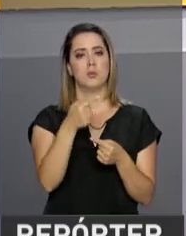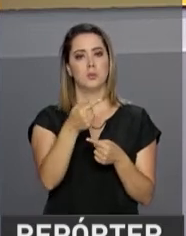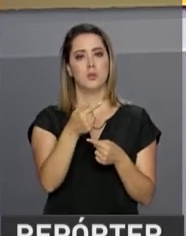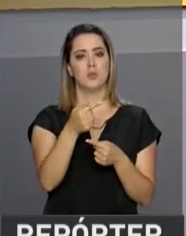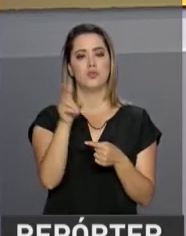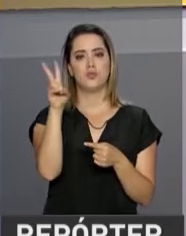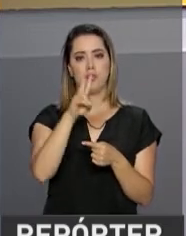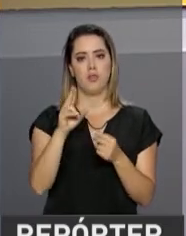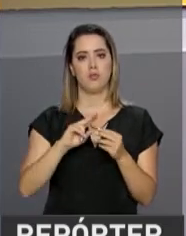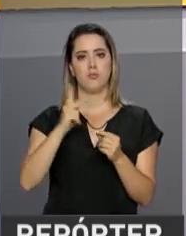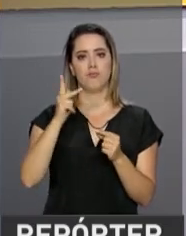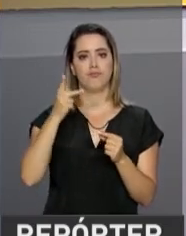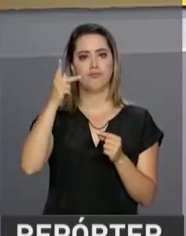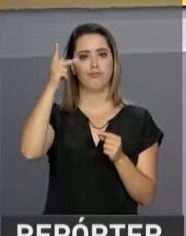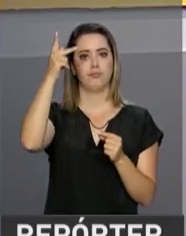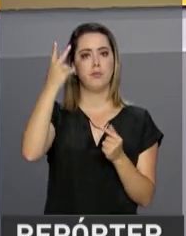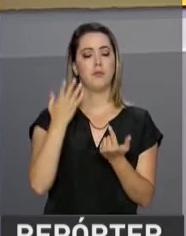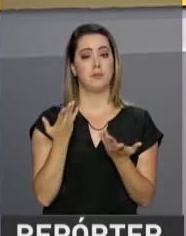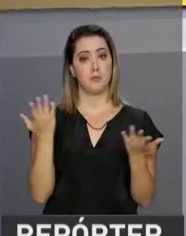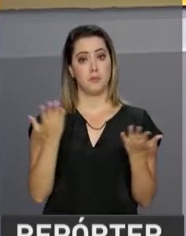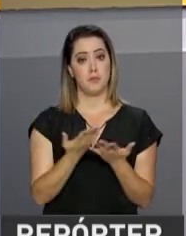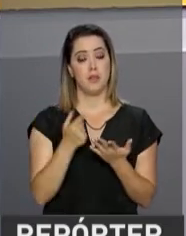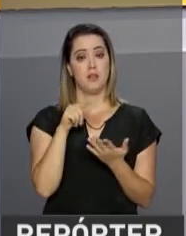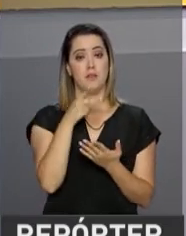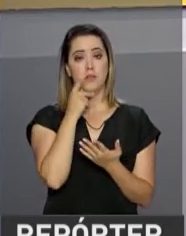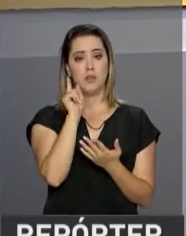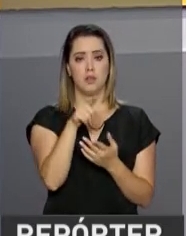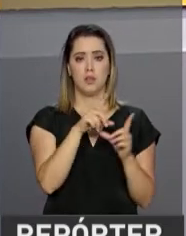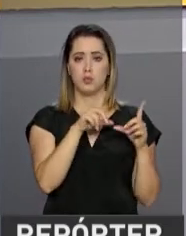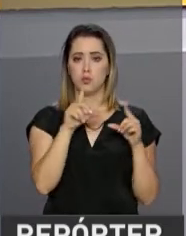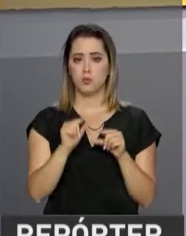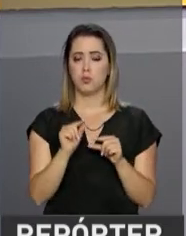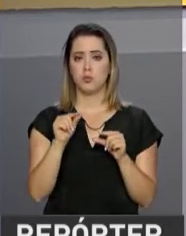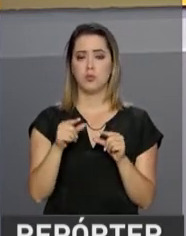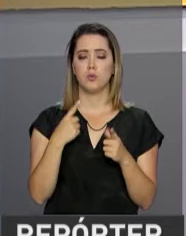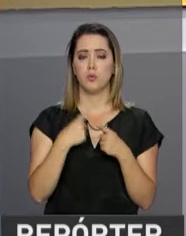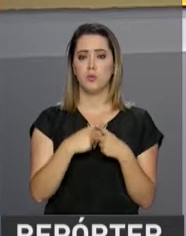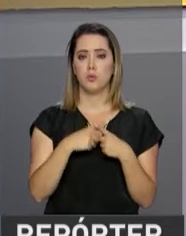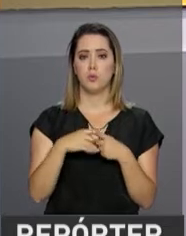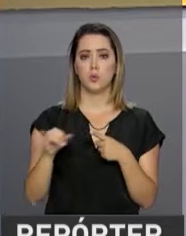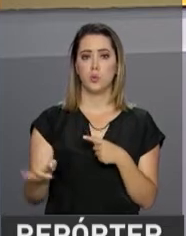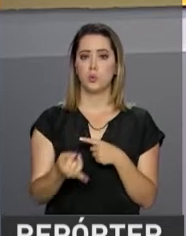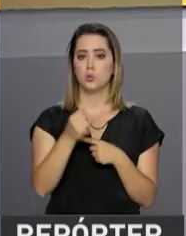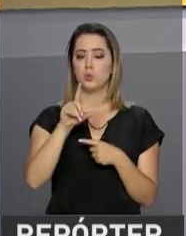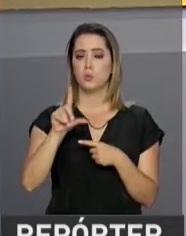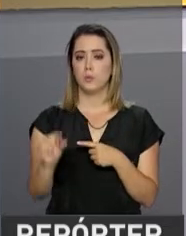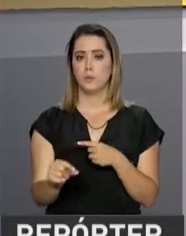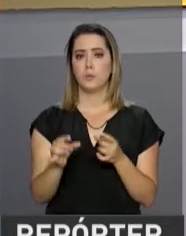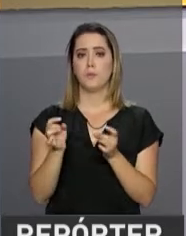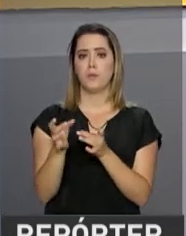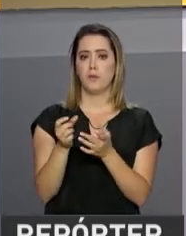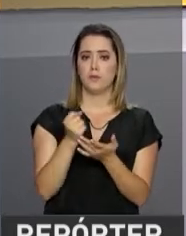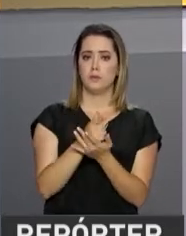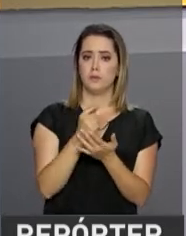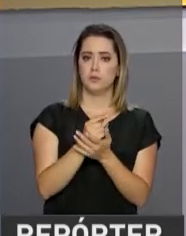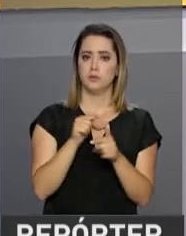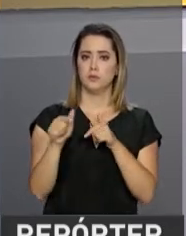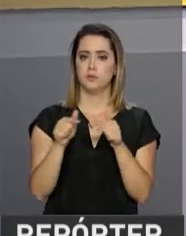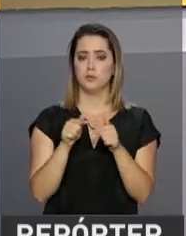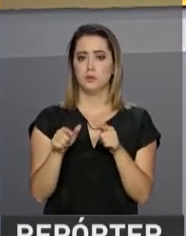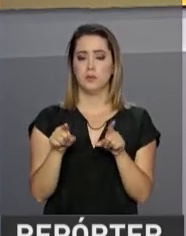o serasa atribui a queda na inadimplência a redução das taxas de juros a reação do mercado formal de trabalho